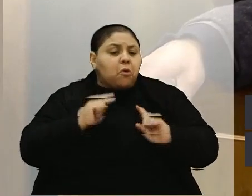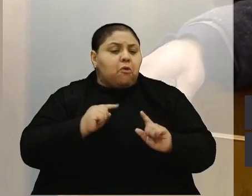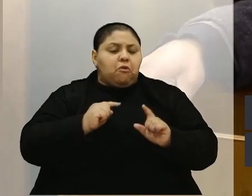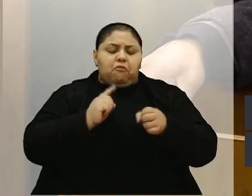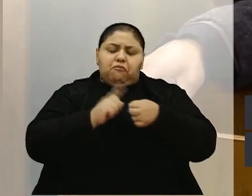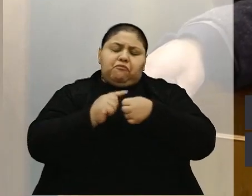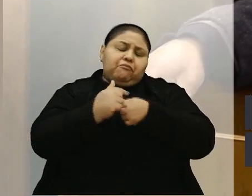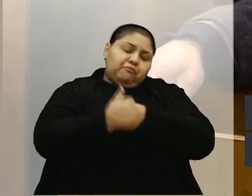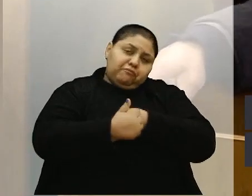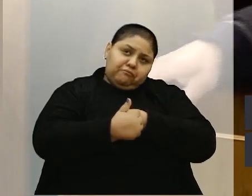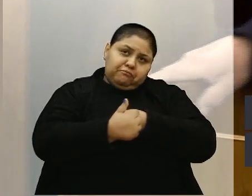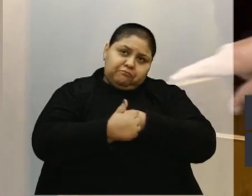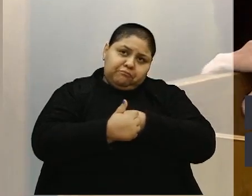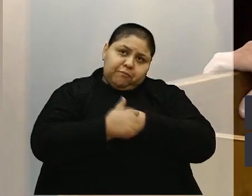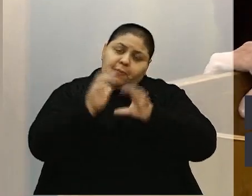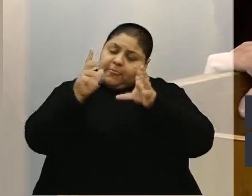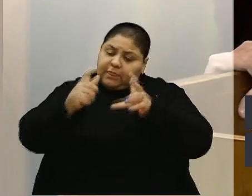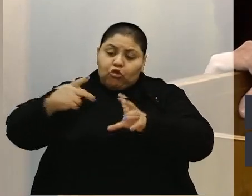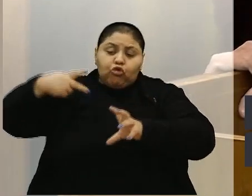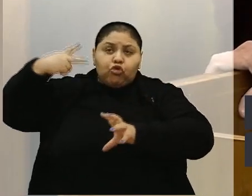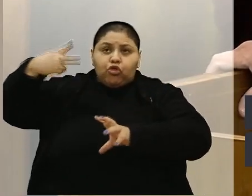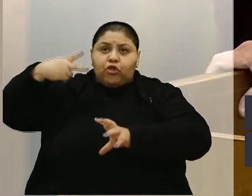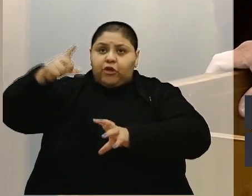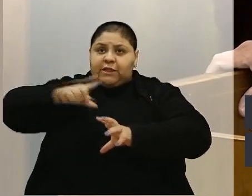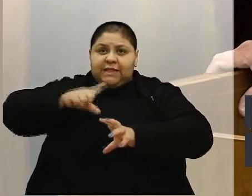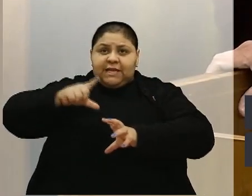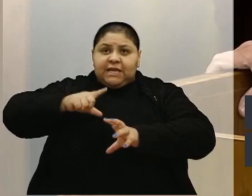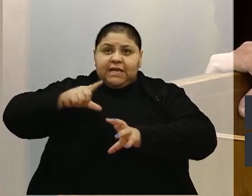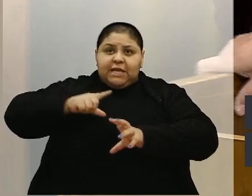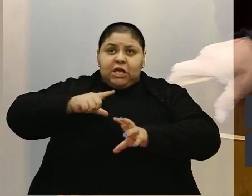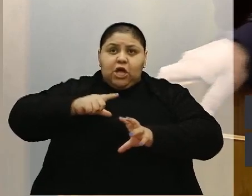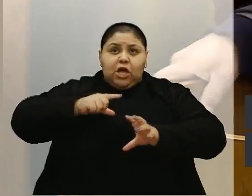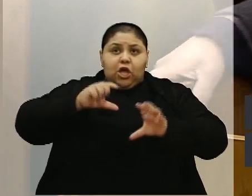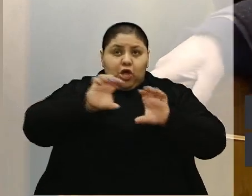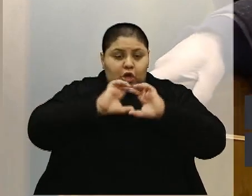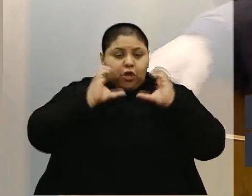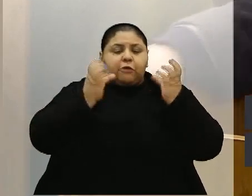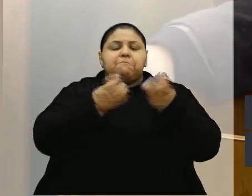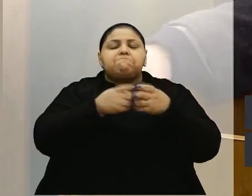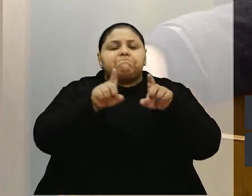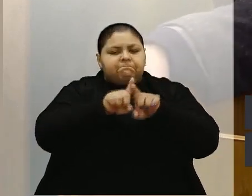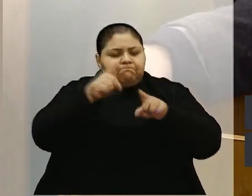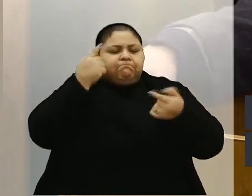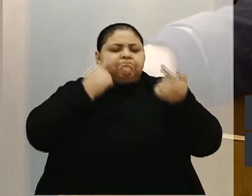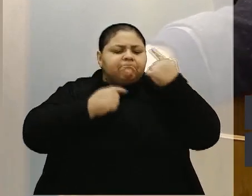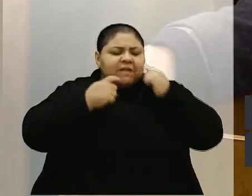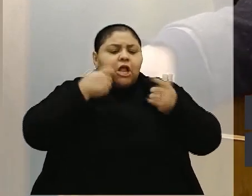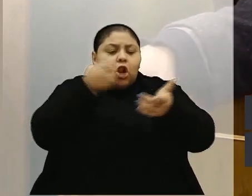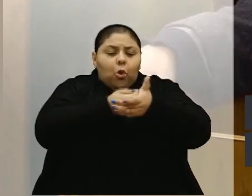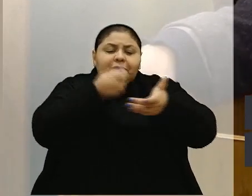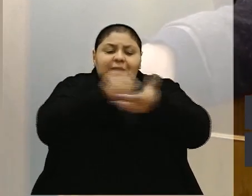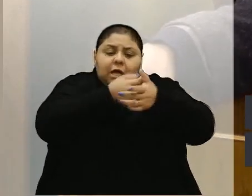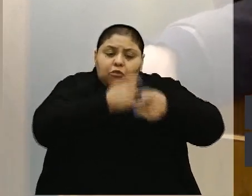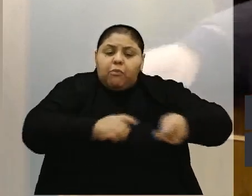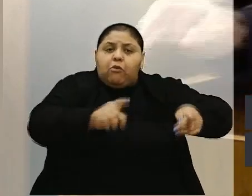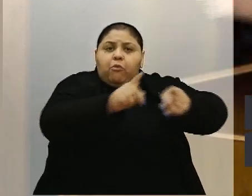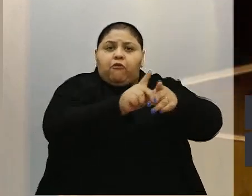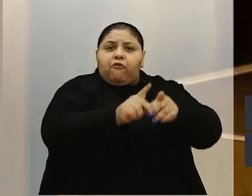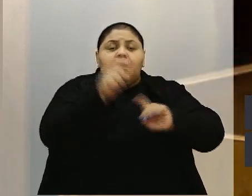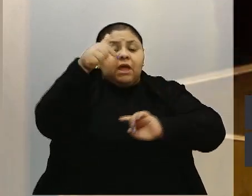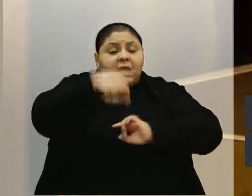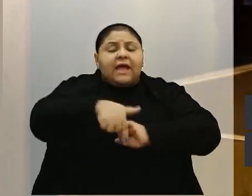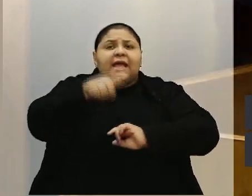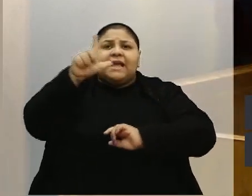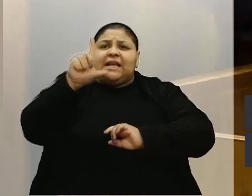cidade. E todo vereador que tem o espírito comunitário também derrama suas lágrimas lutando pelo seu povo. E aqui tem